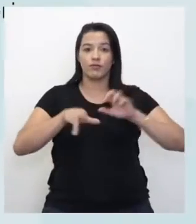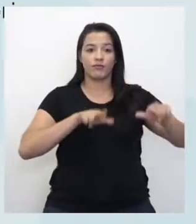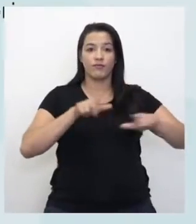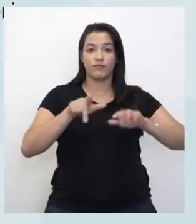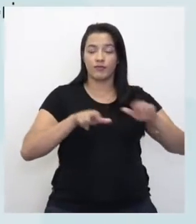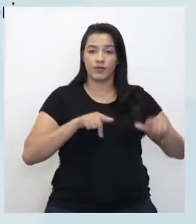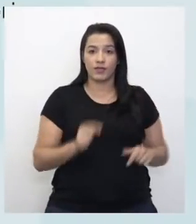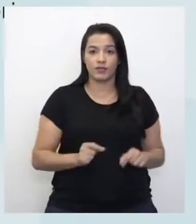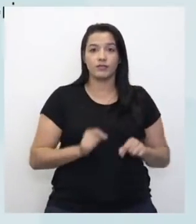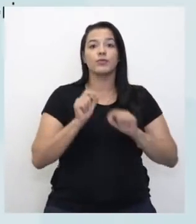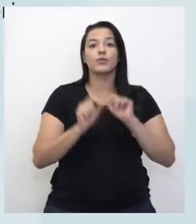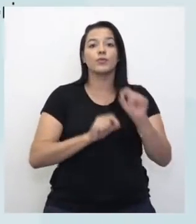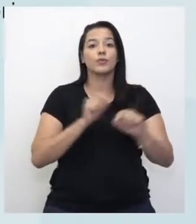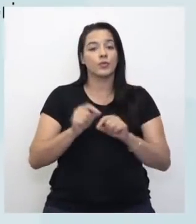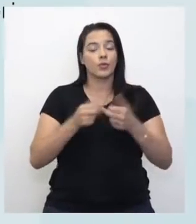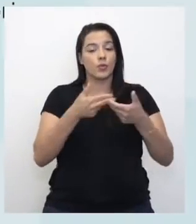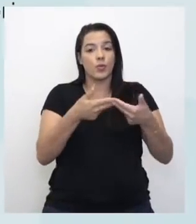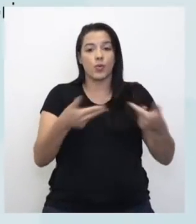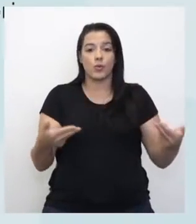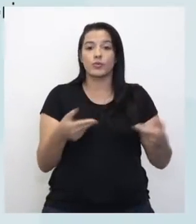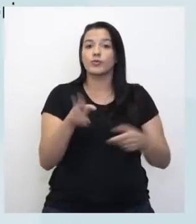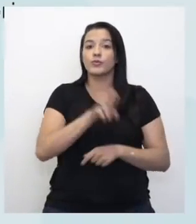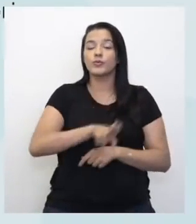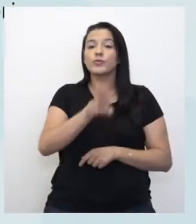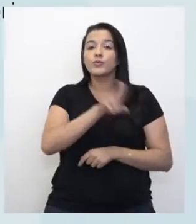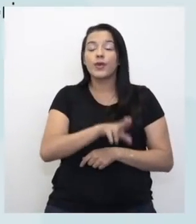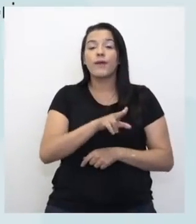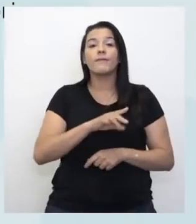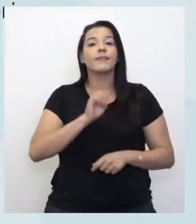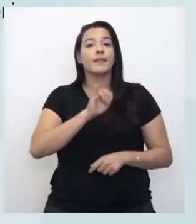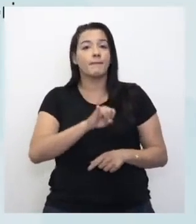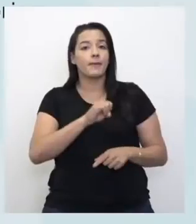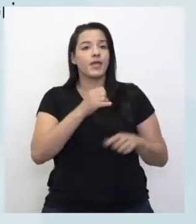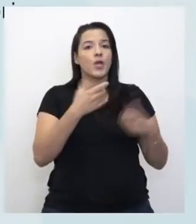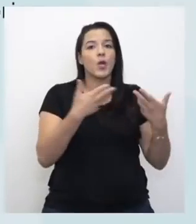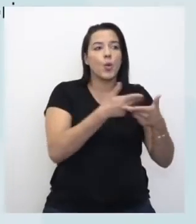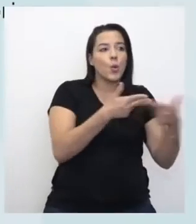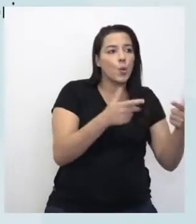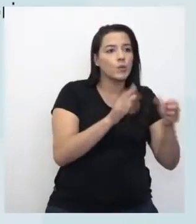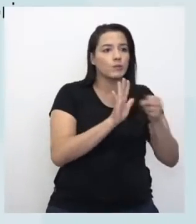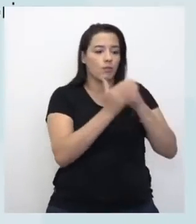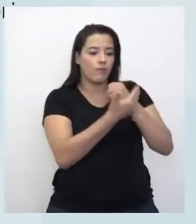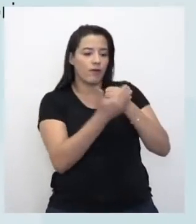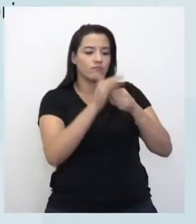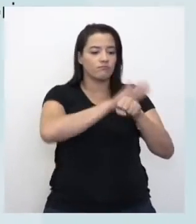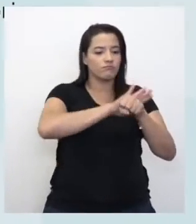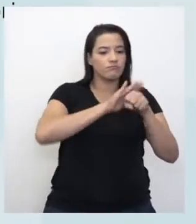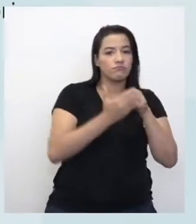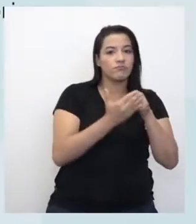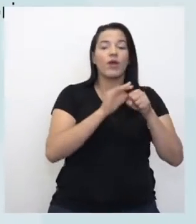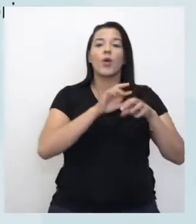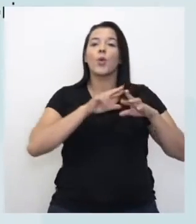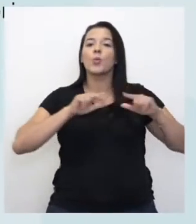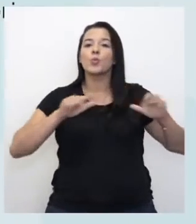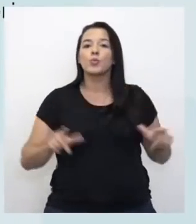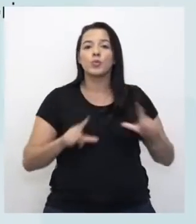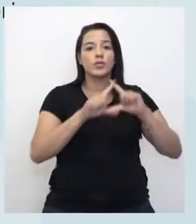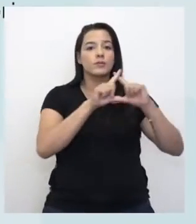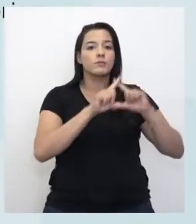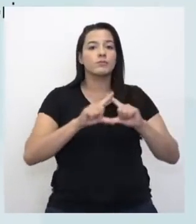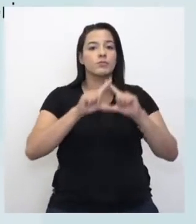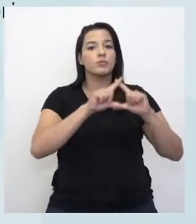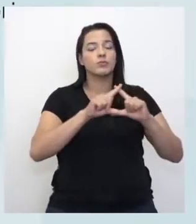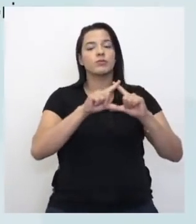diferenciá-los por meio de seus atributos. Reconhecer faces, vértices e arestas em prismas